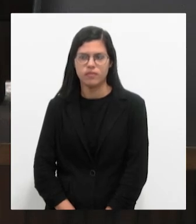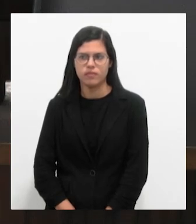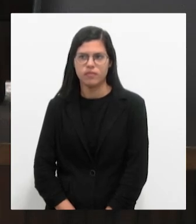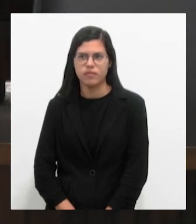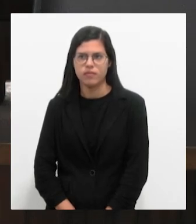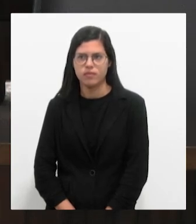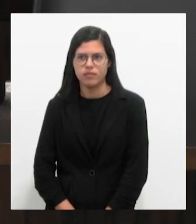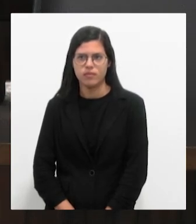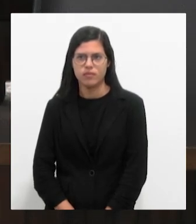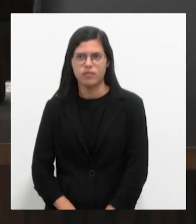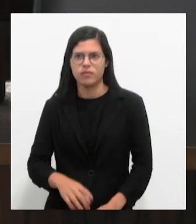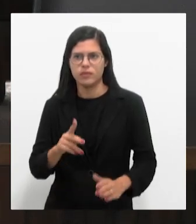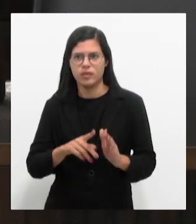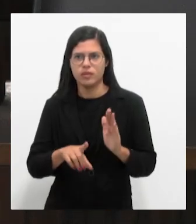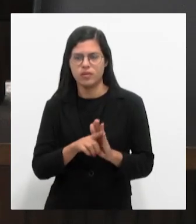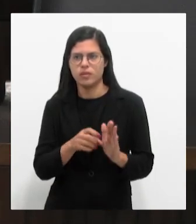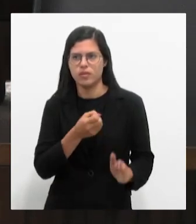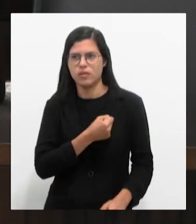Projeto de Lei número